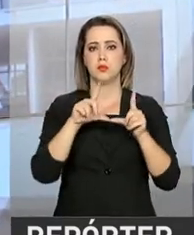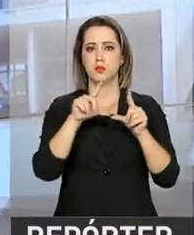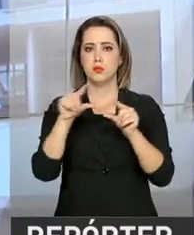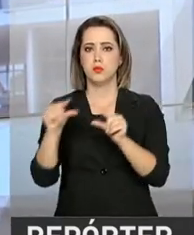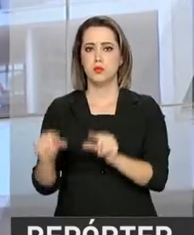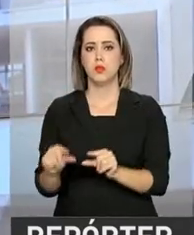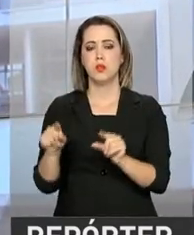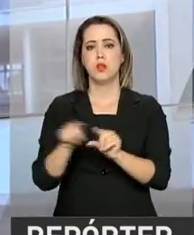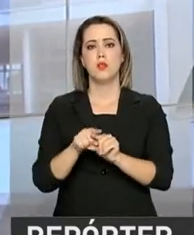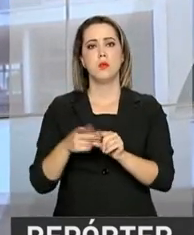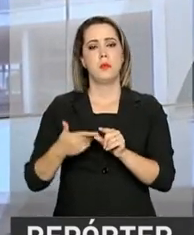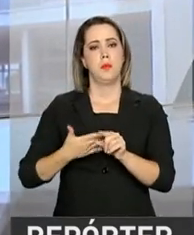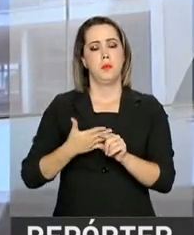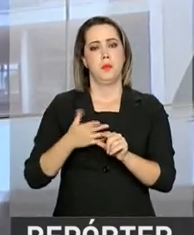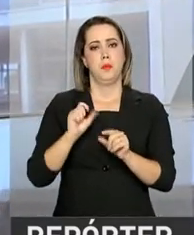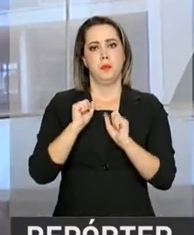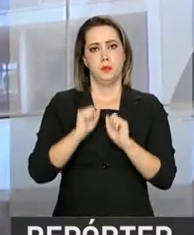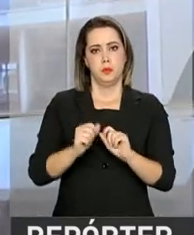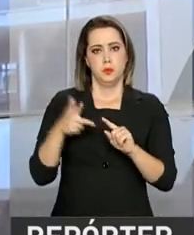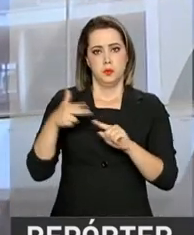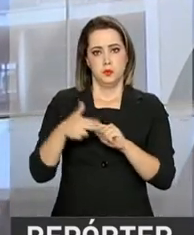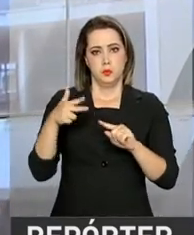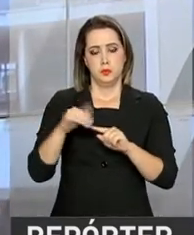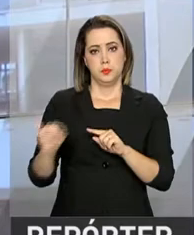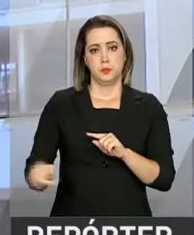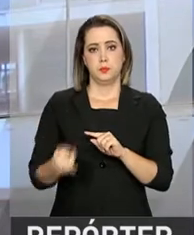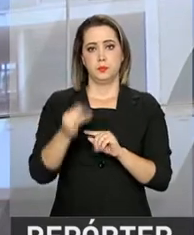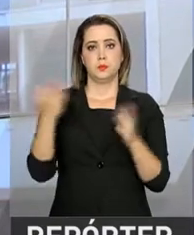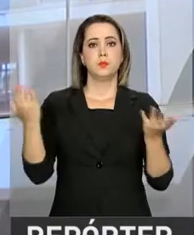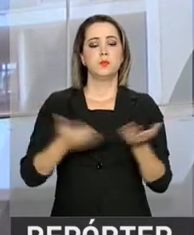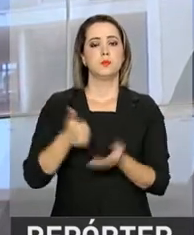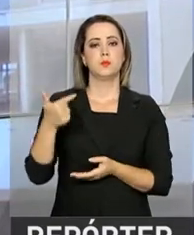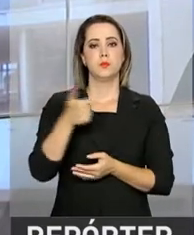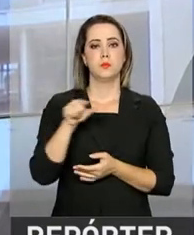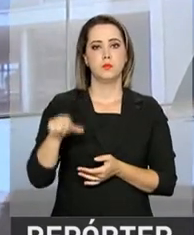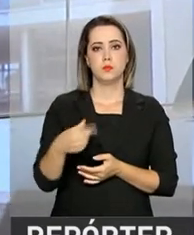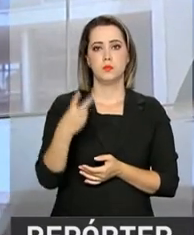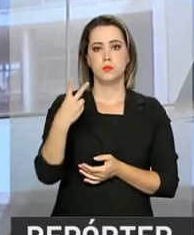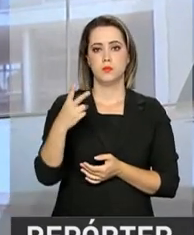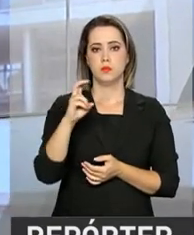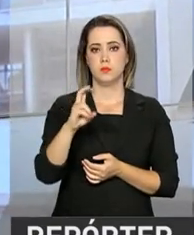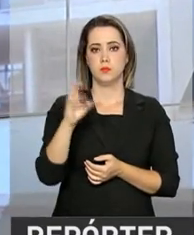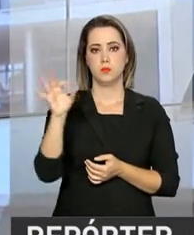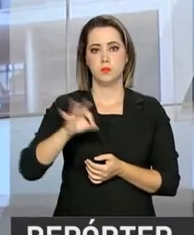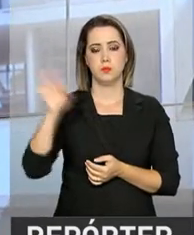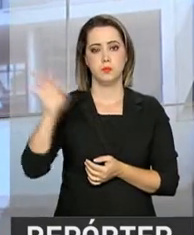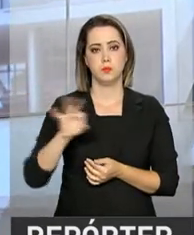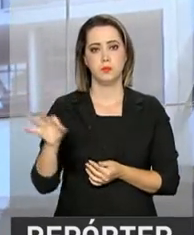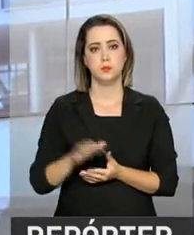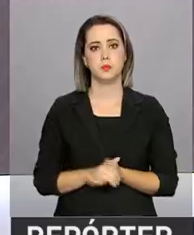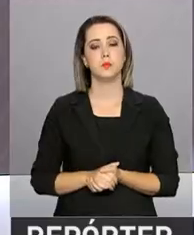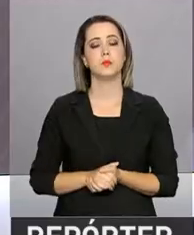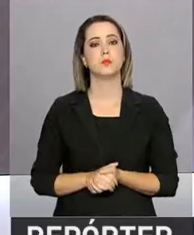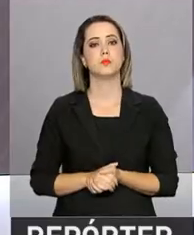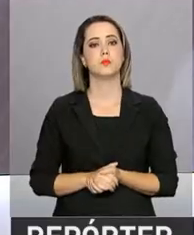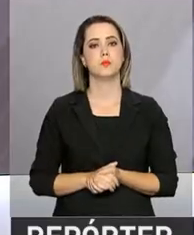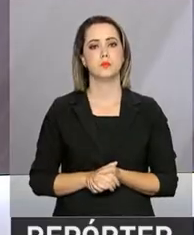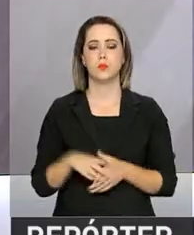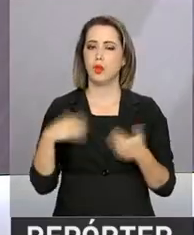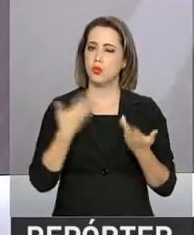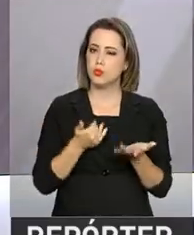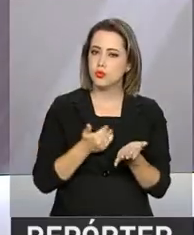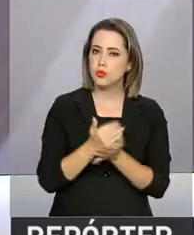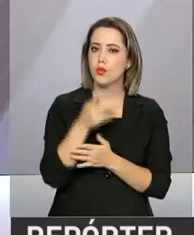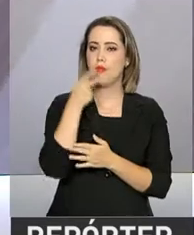de corte mais intenso na taxa de juros que hoje está em 12,25 por cento ea gente